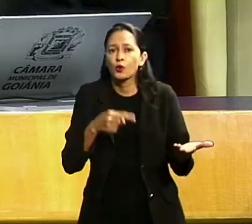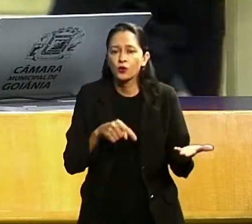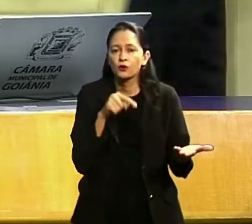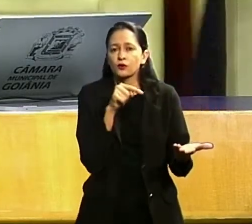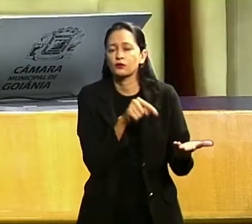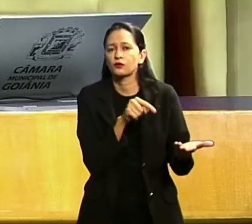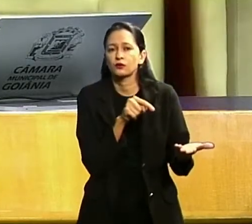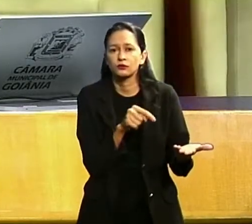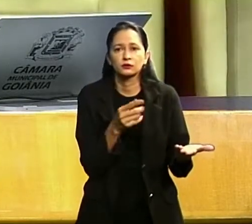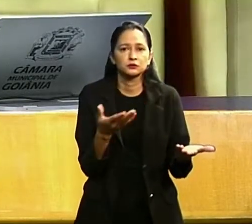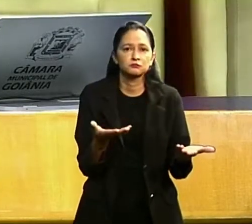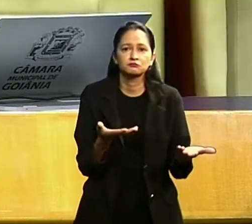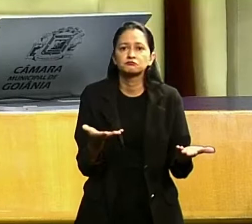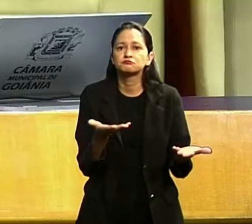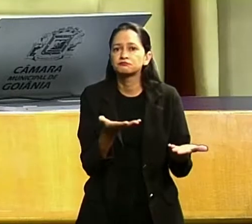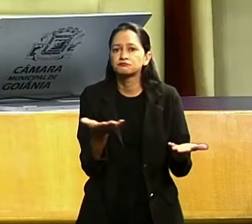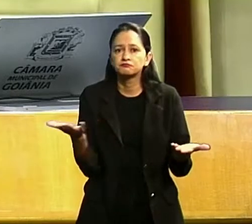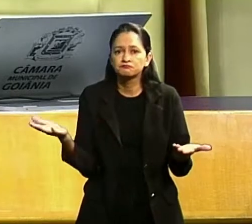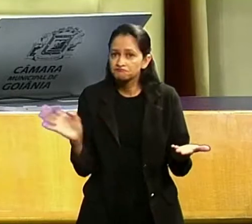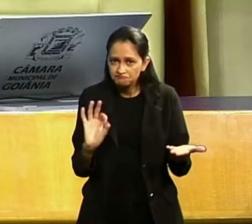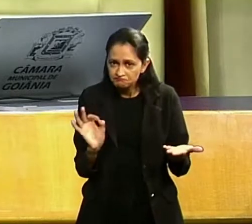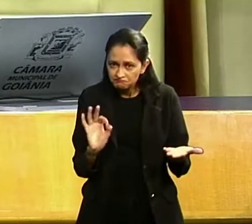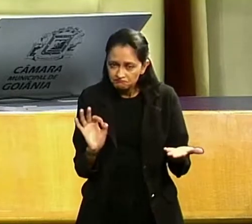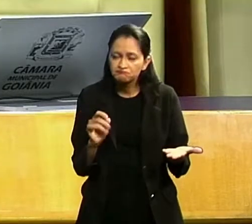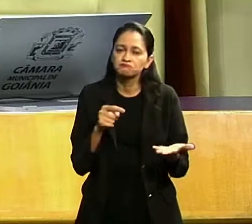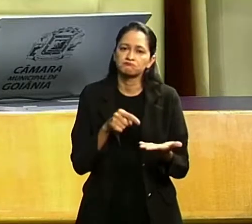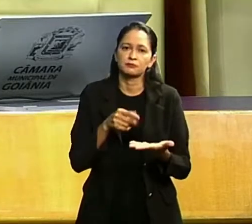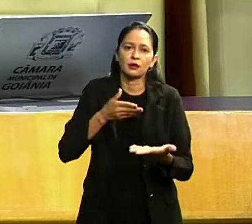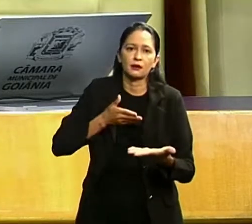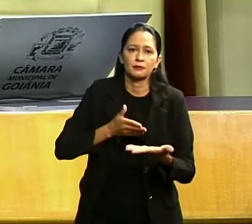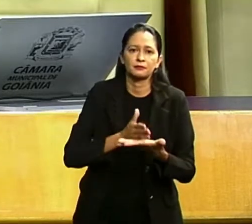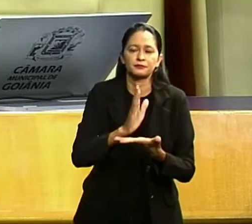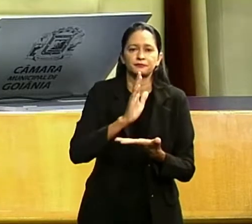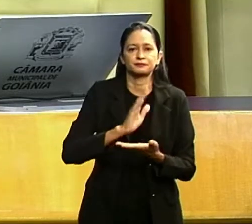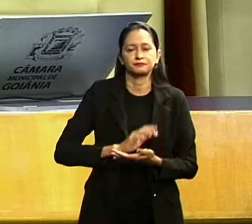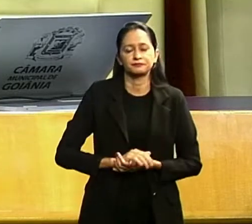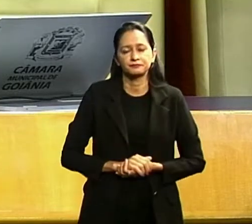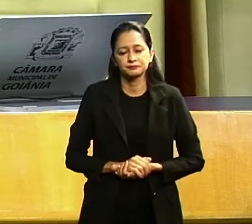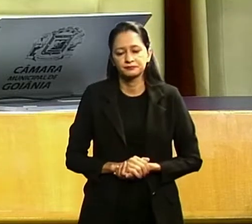que acaba de ser lida? Não havendo, eu a declaro aprovada.